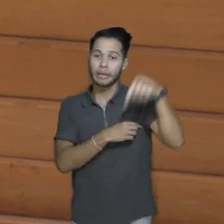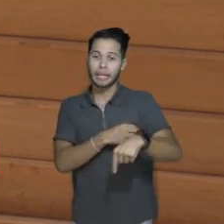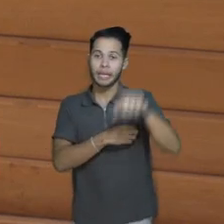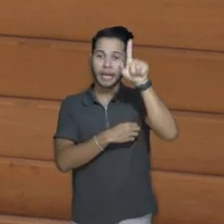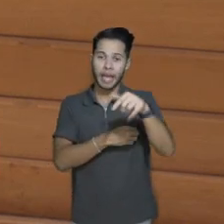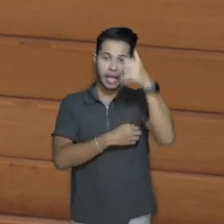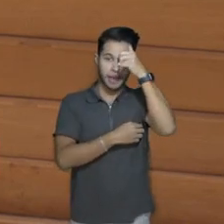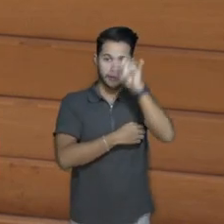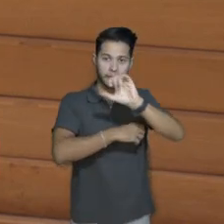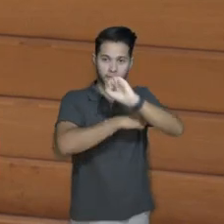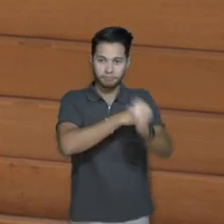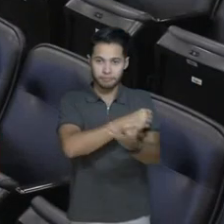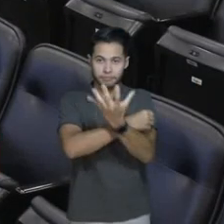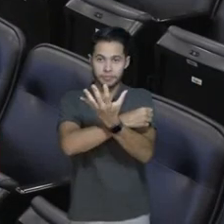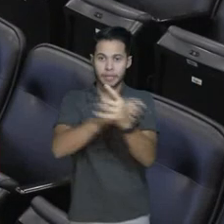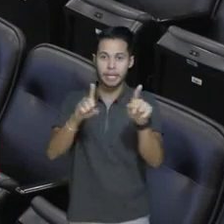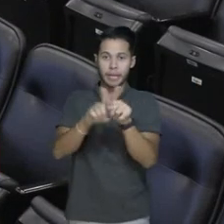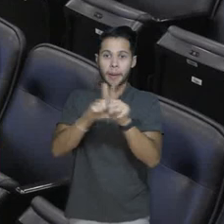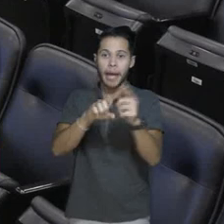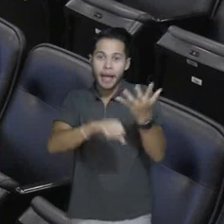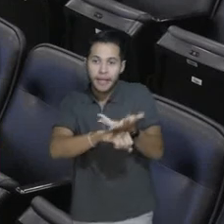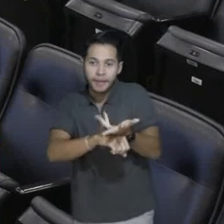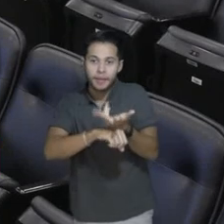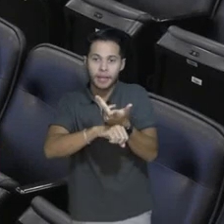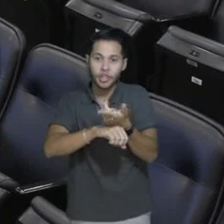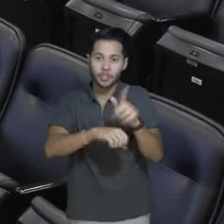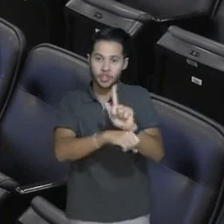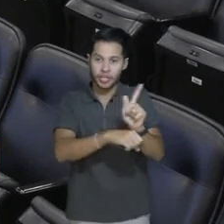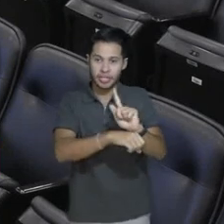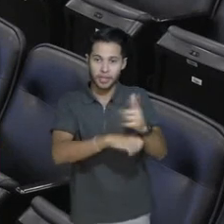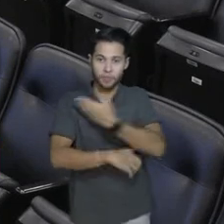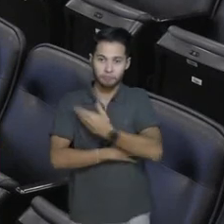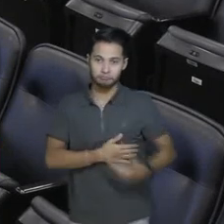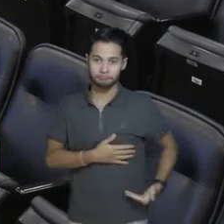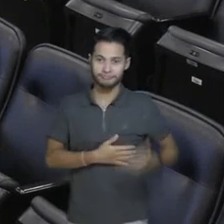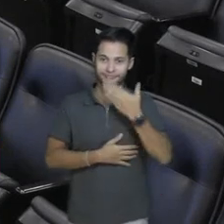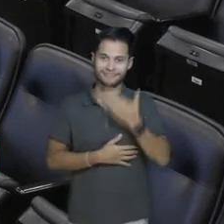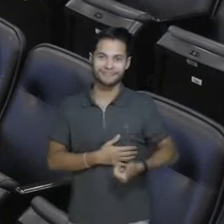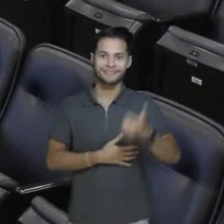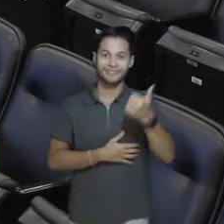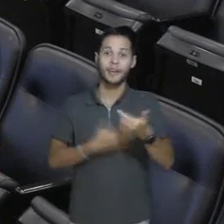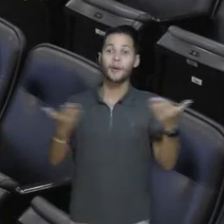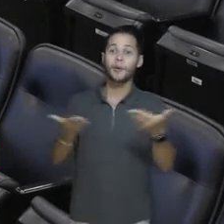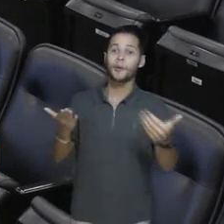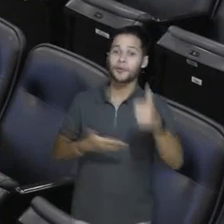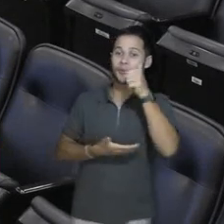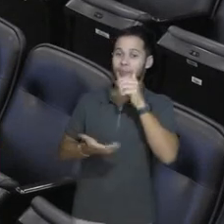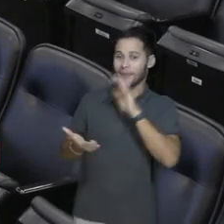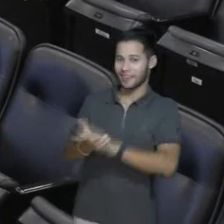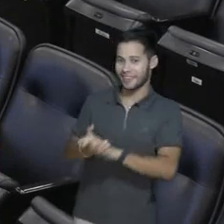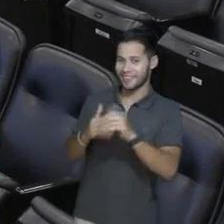melhorar a eficiência da gestão pública Agradeço pelo convite a minha esposa tá me acompanhando Alessandra